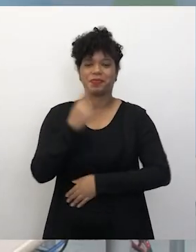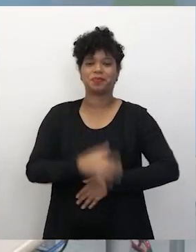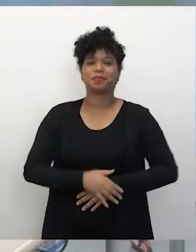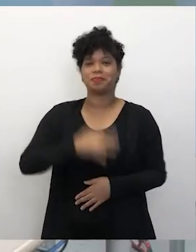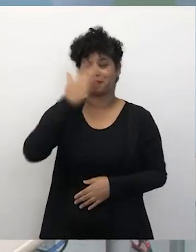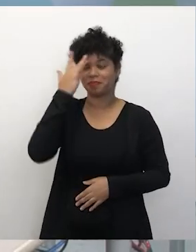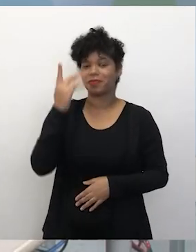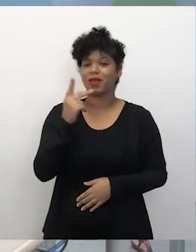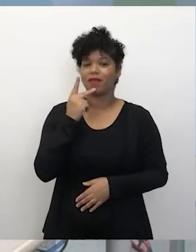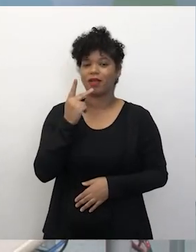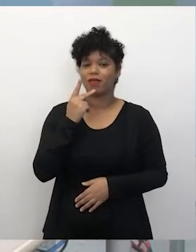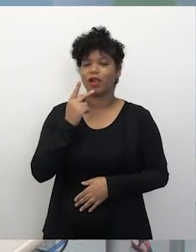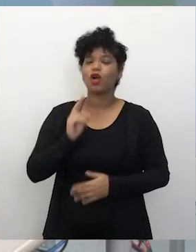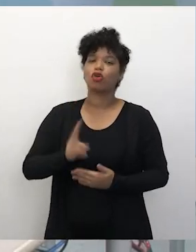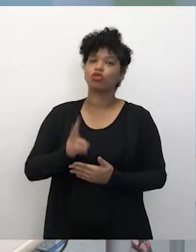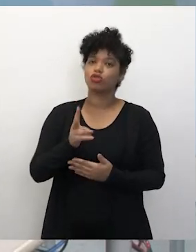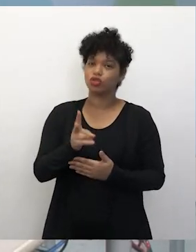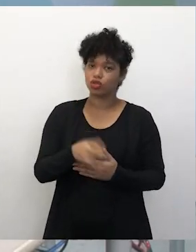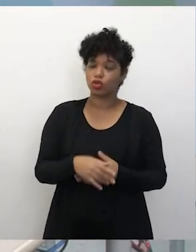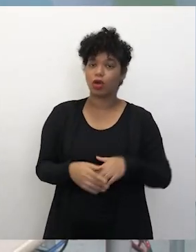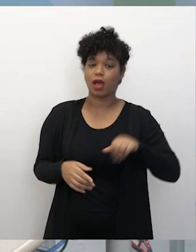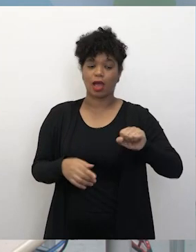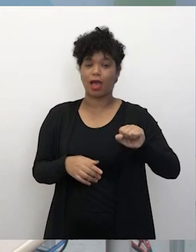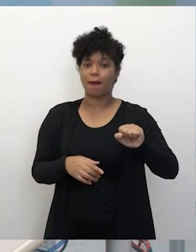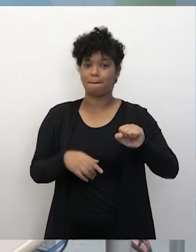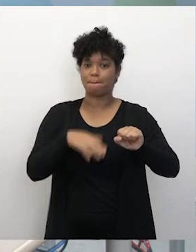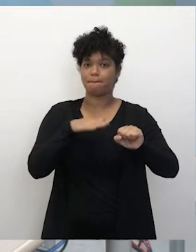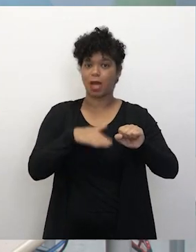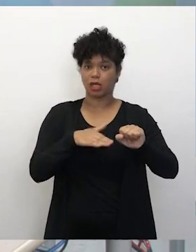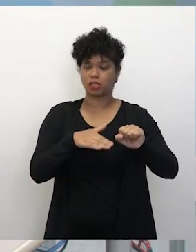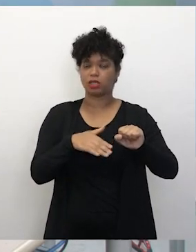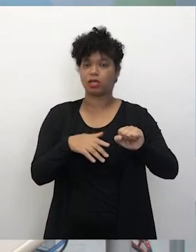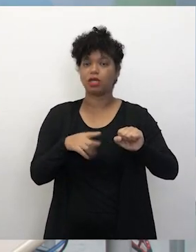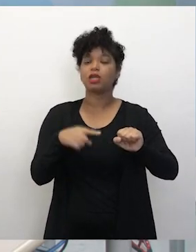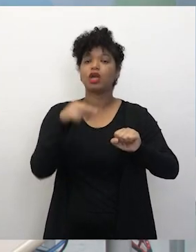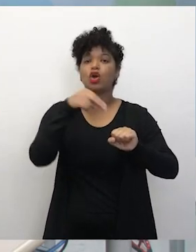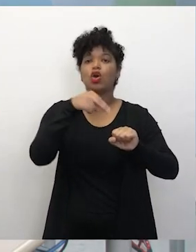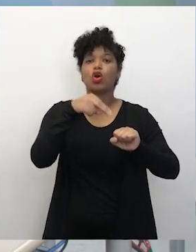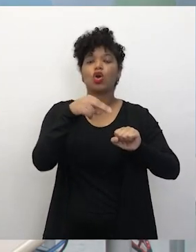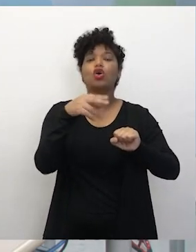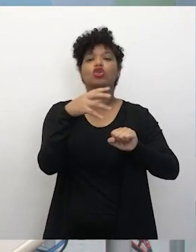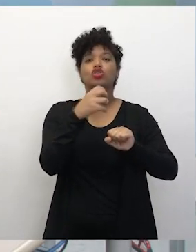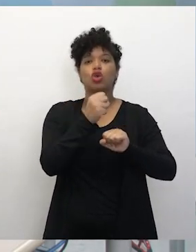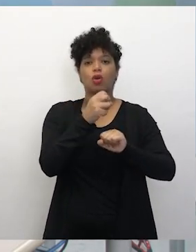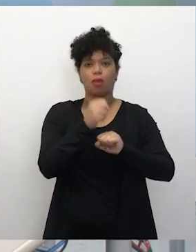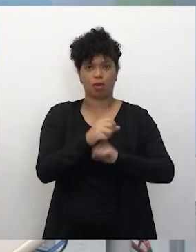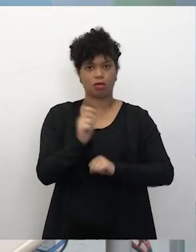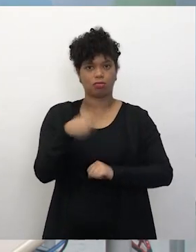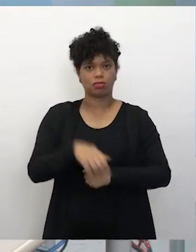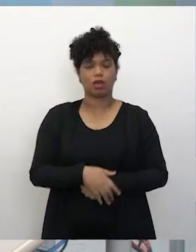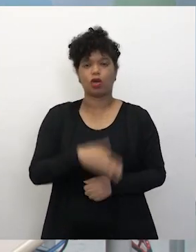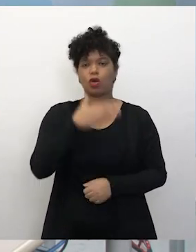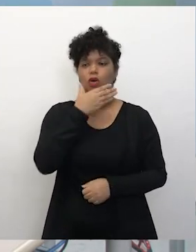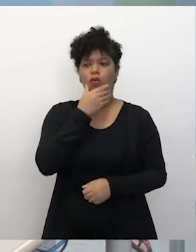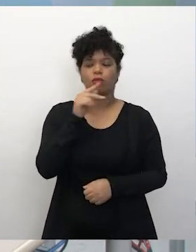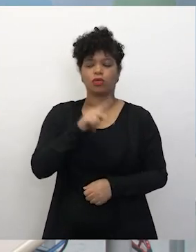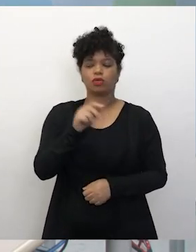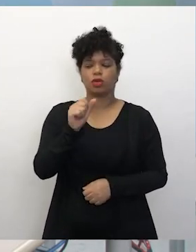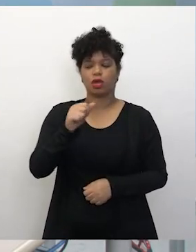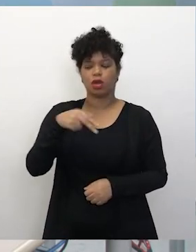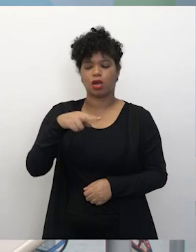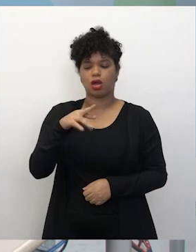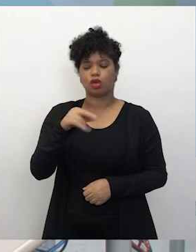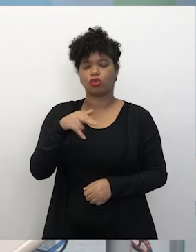dizendo manter a base, somar o expoente. Legal. Os alunos aqui do professor Antônio, na DE de